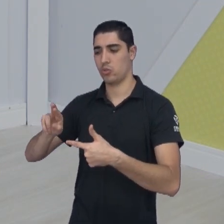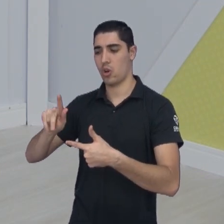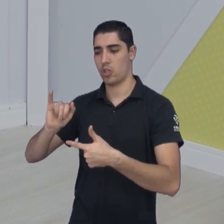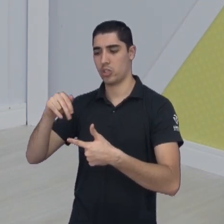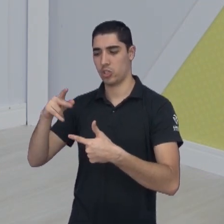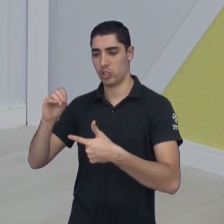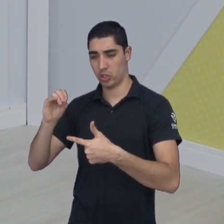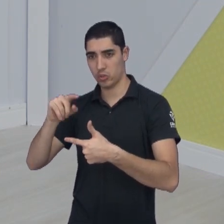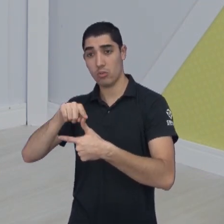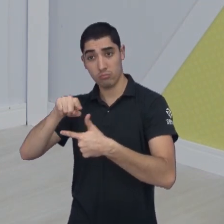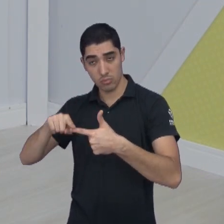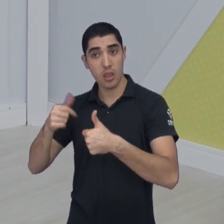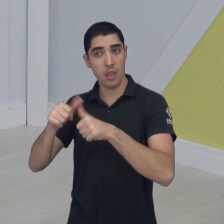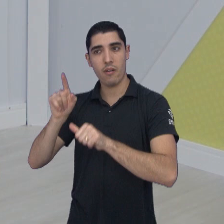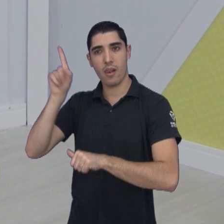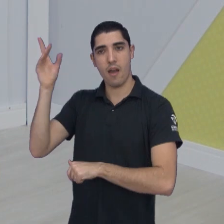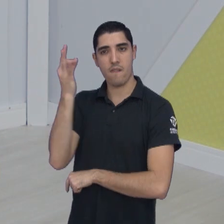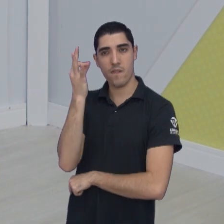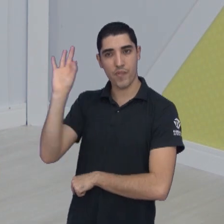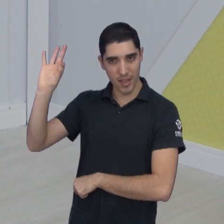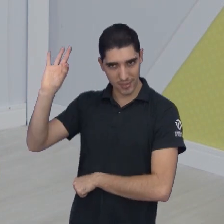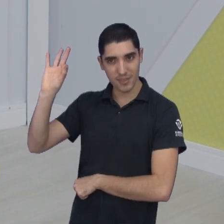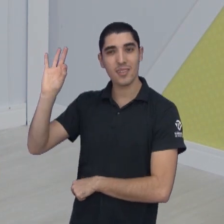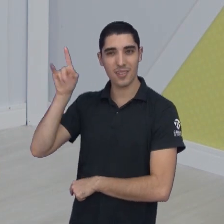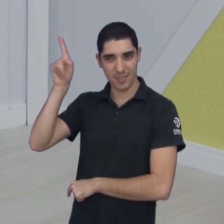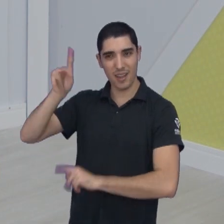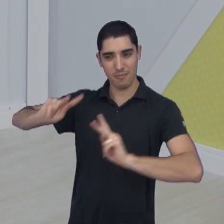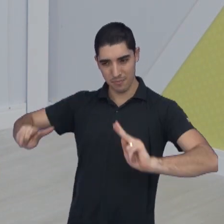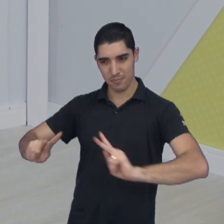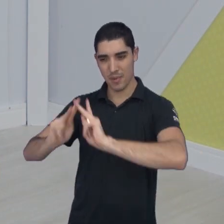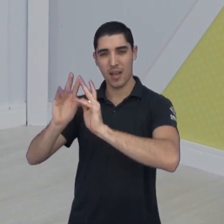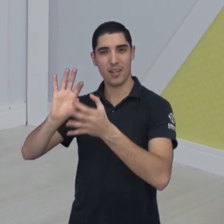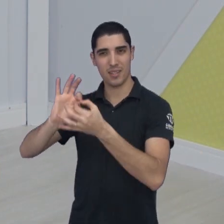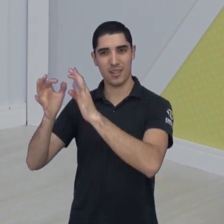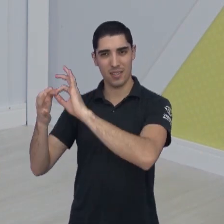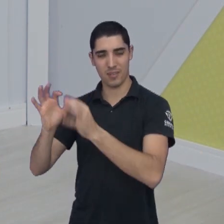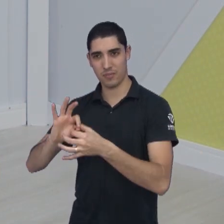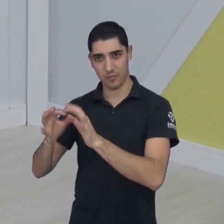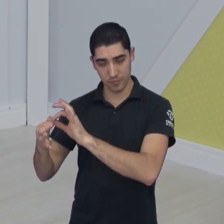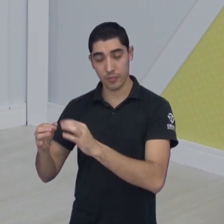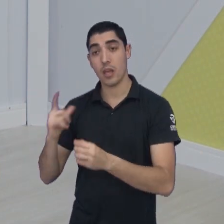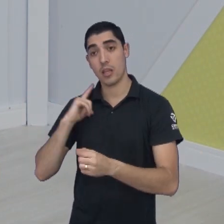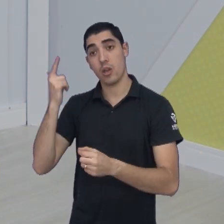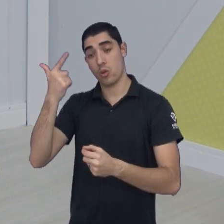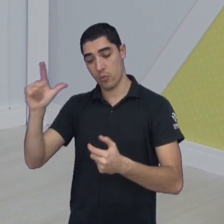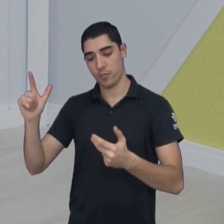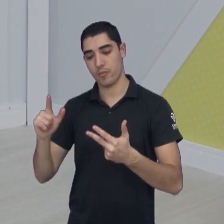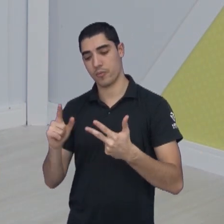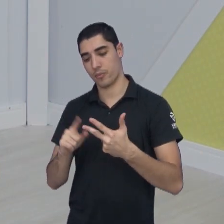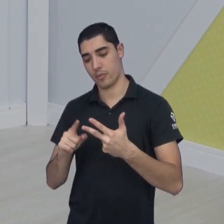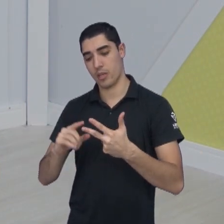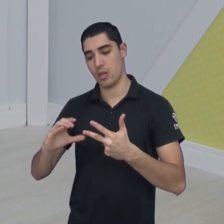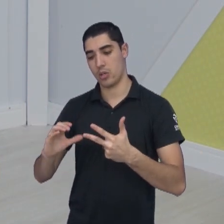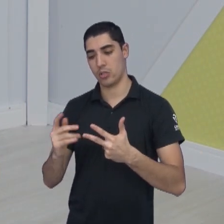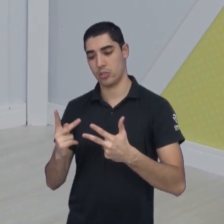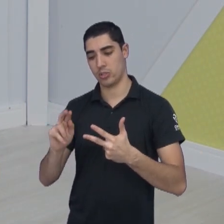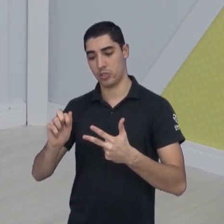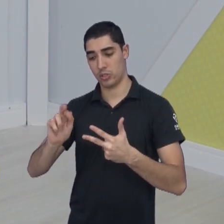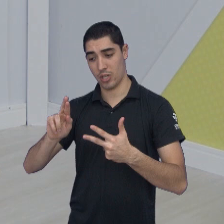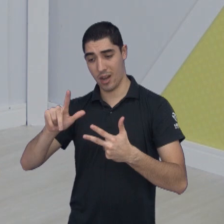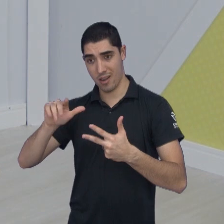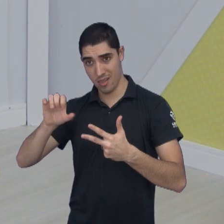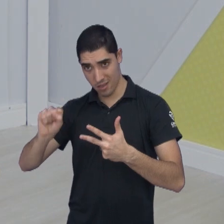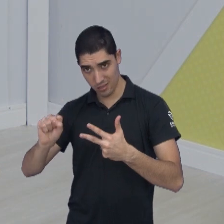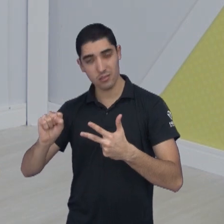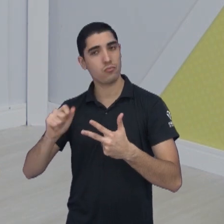França. Tinha a possibilidade de quatro estrearem, dois estrearam, como eu disse, o Charles Hinkle e também o Rafael Hetzheimer. Justamente o Rafael Hetzheimer